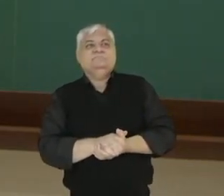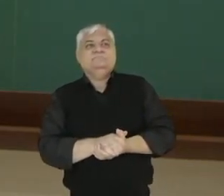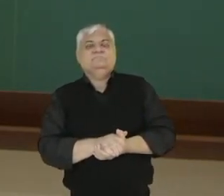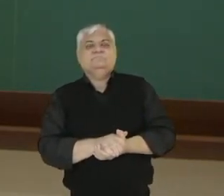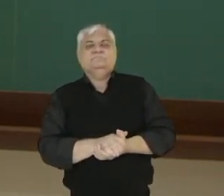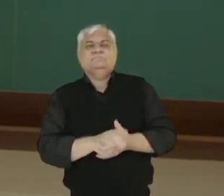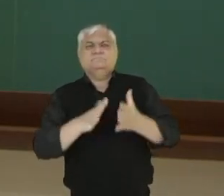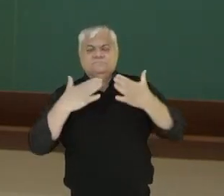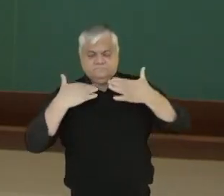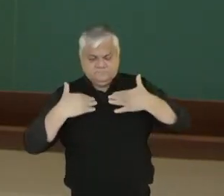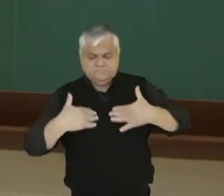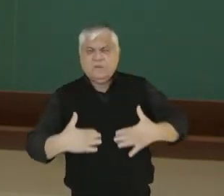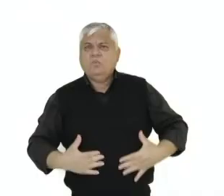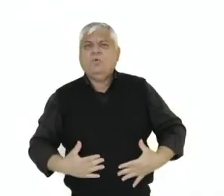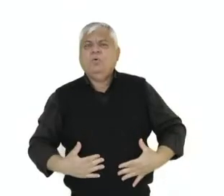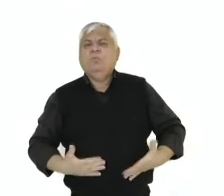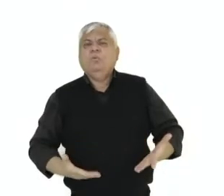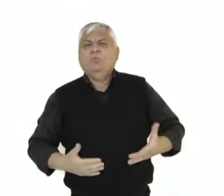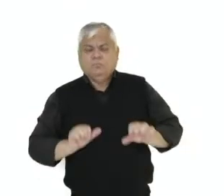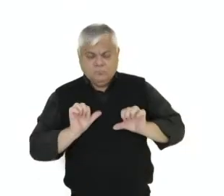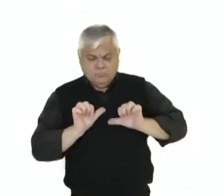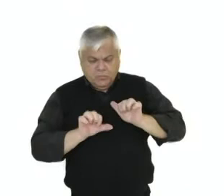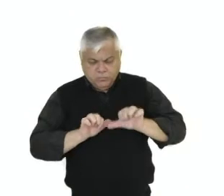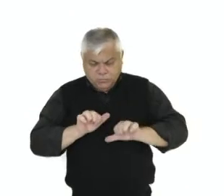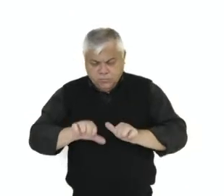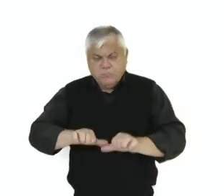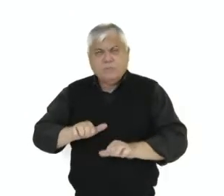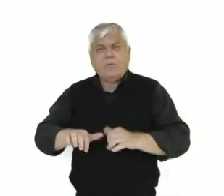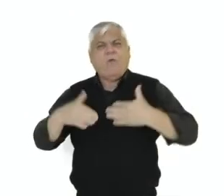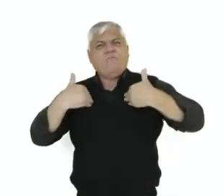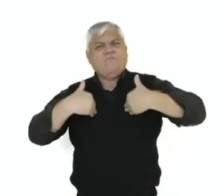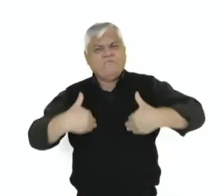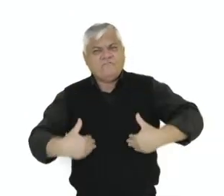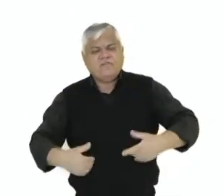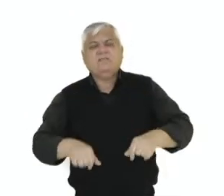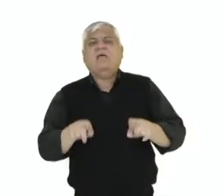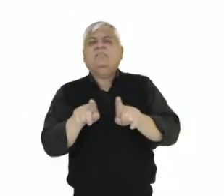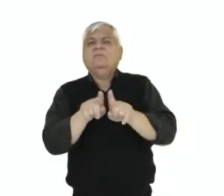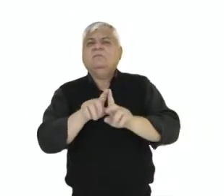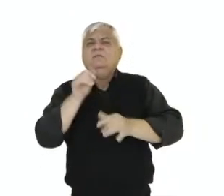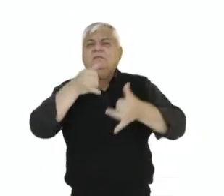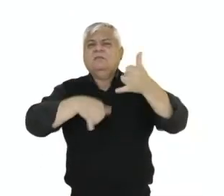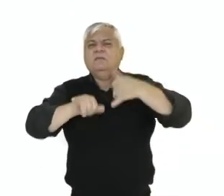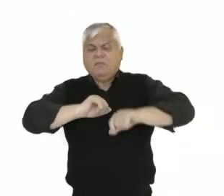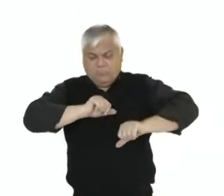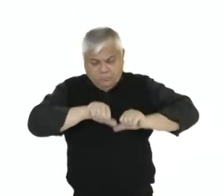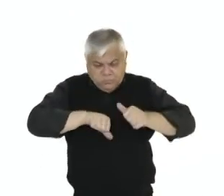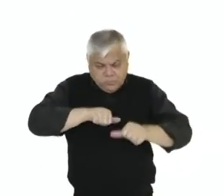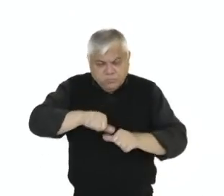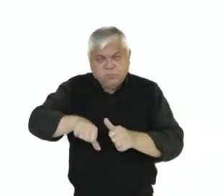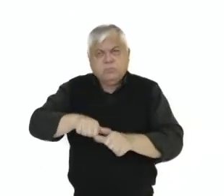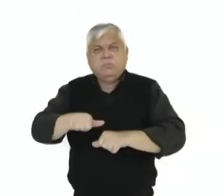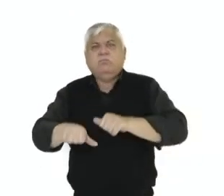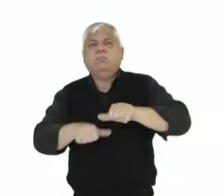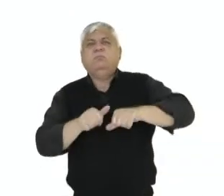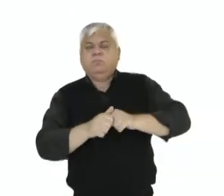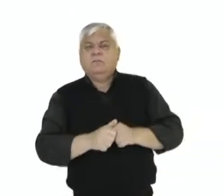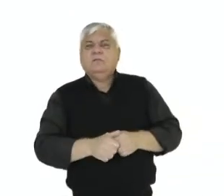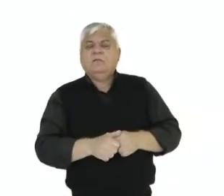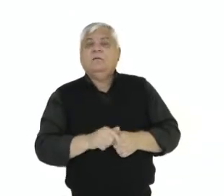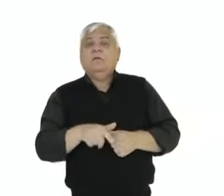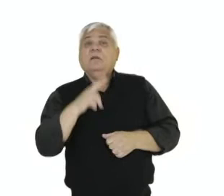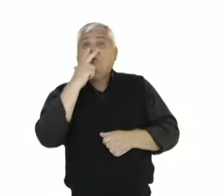nosso corpo. As operações físicas e químicas do corpo humano são de algum modo análogas a uma máquina